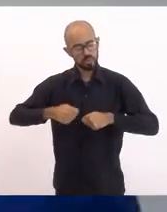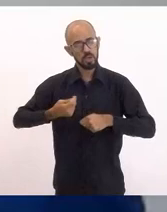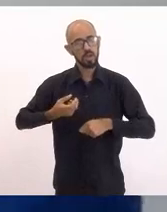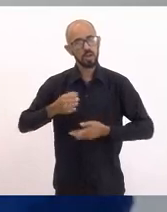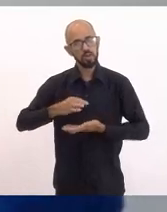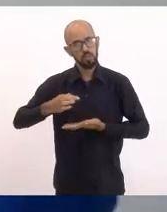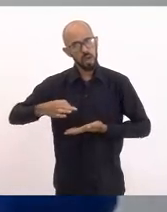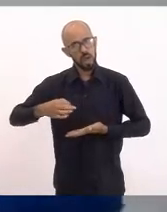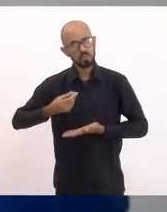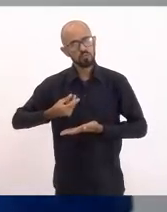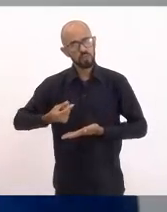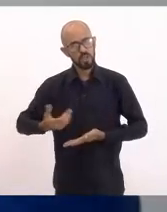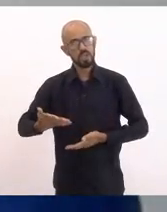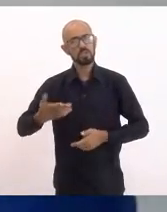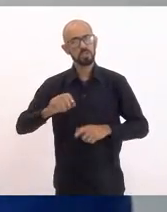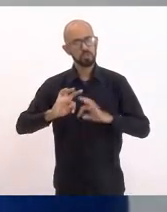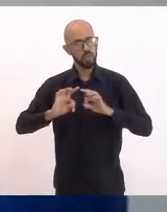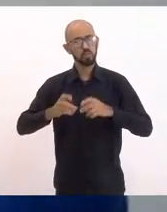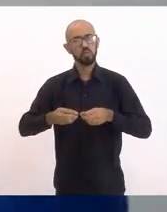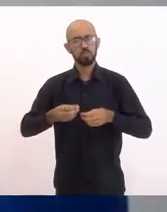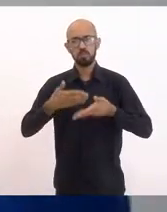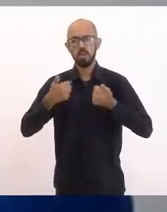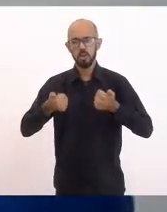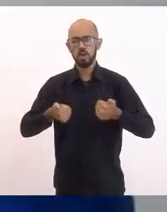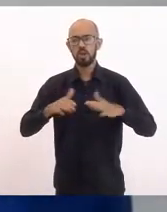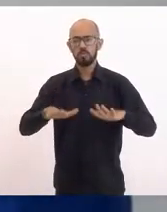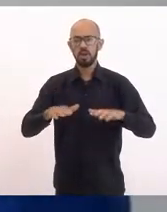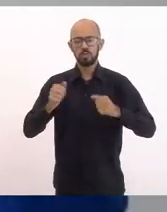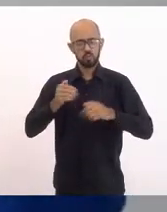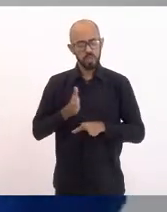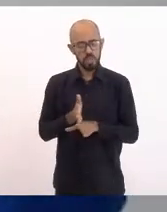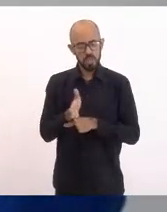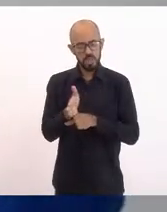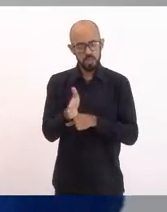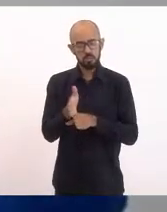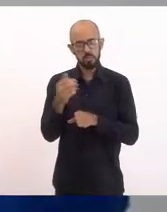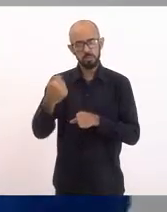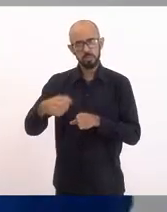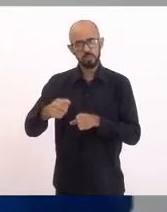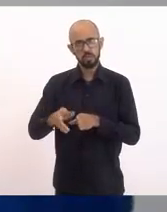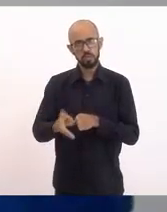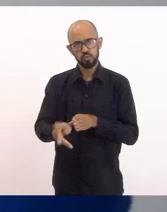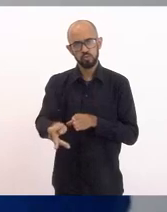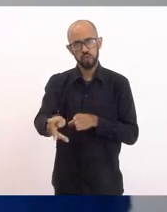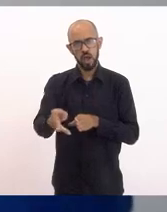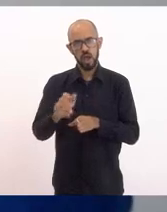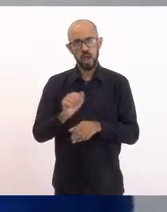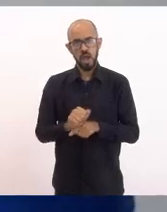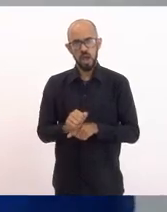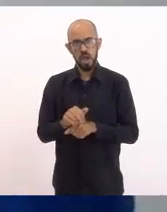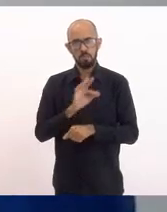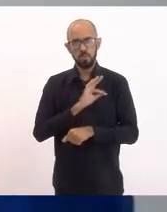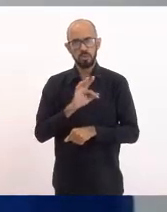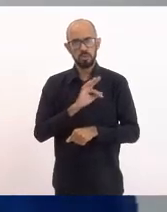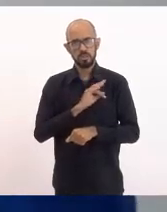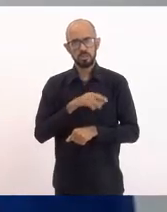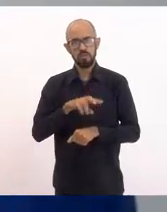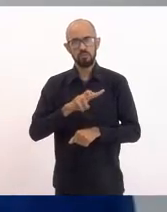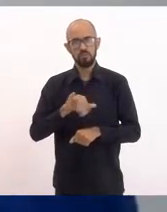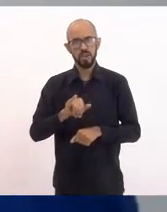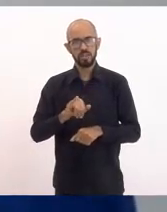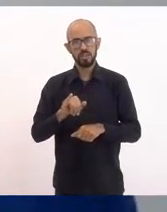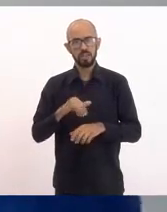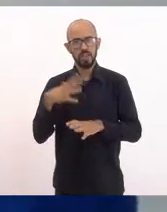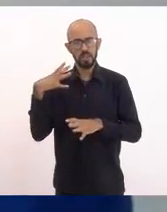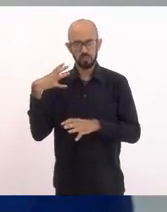melhorando, tudo está melhorando, mas o equilíbrio tem que se manter. A polícia vai ter, depois de uma década, 40% se